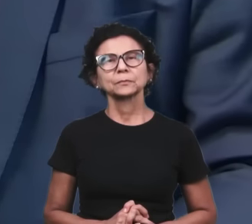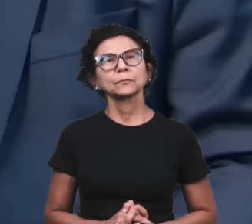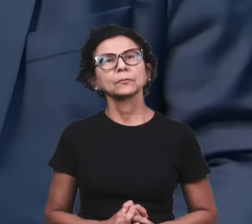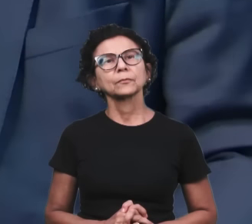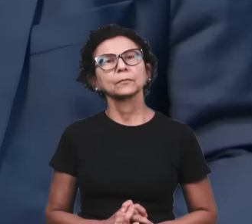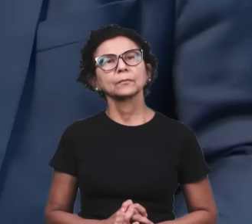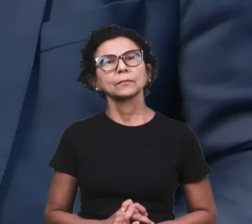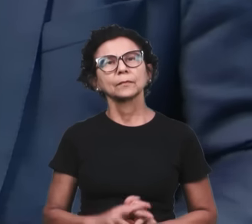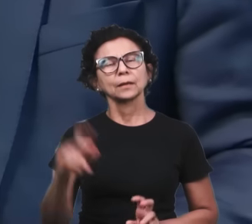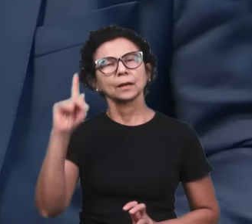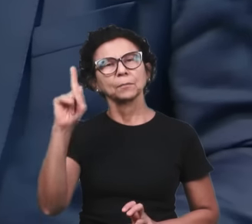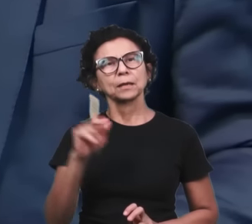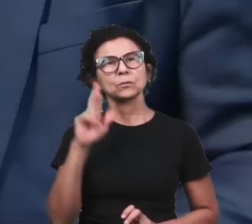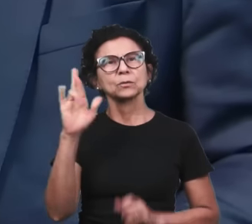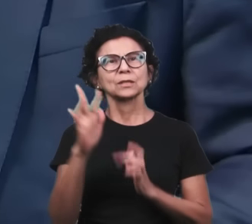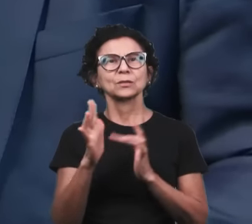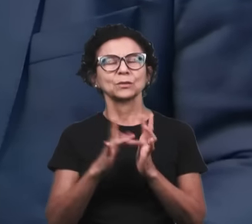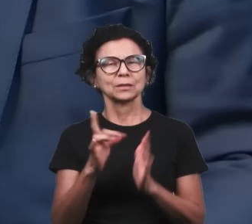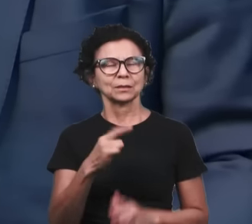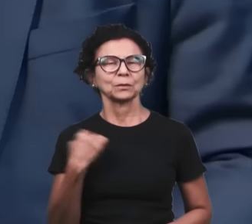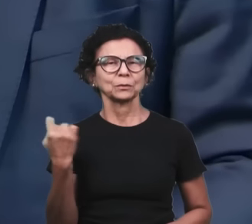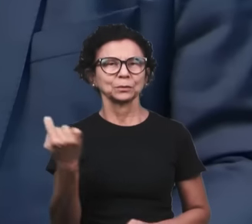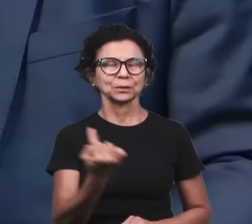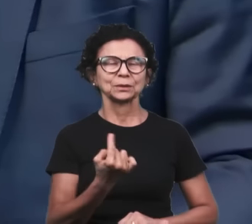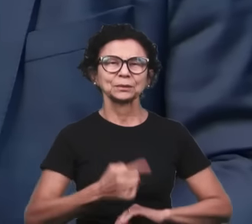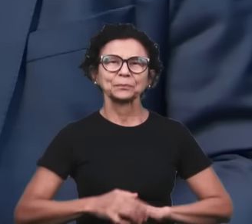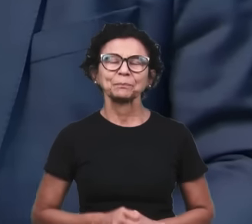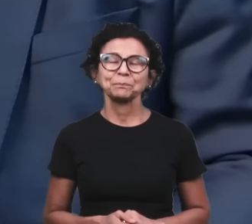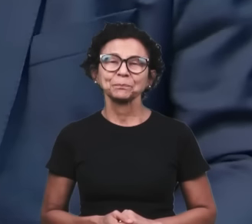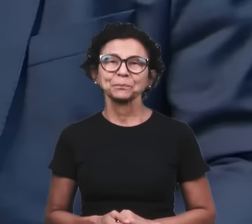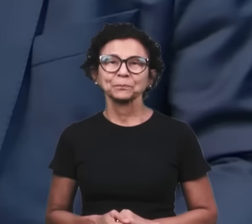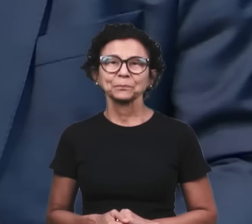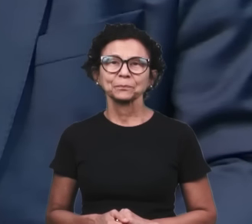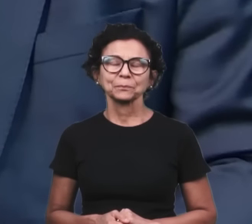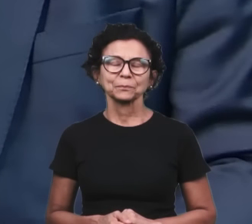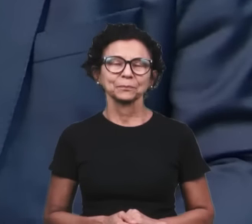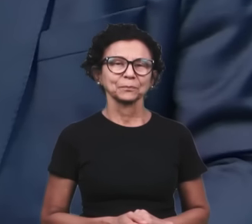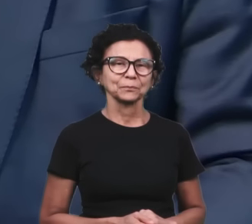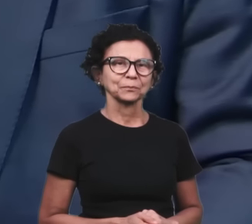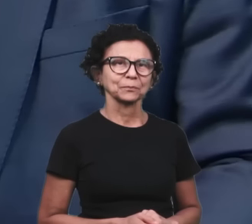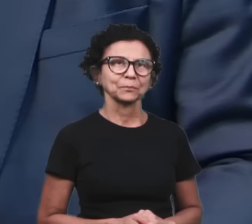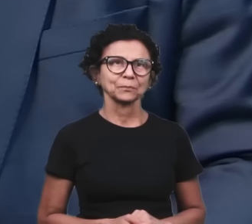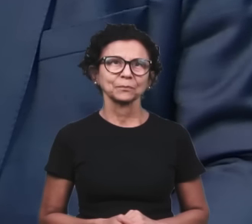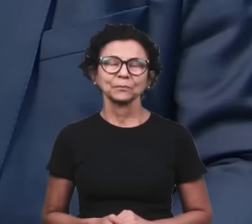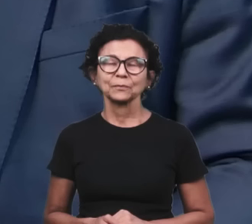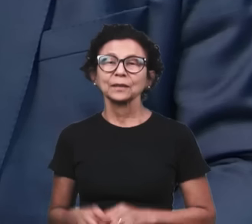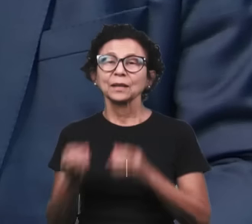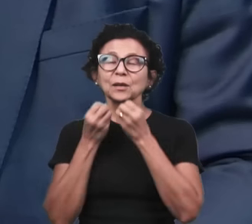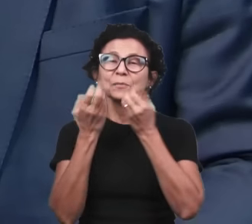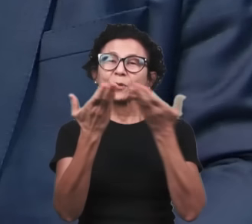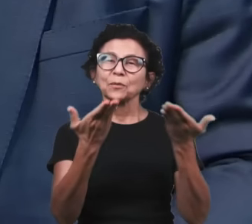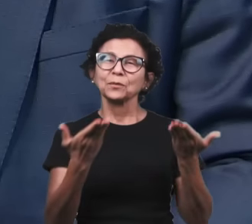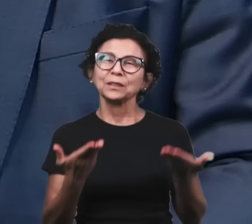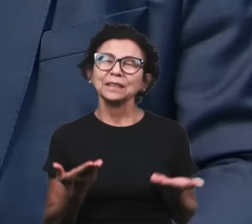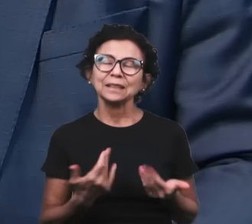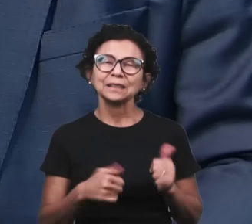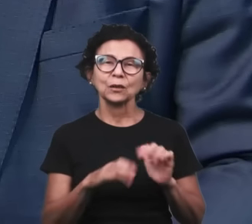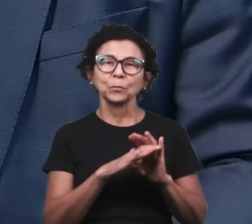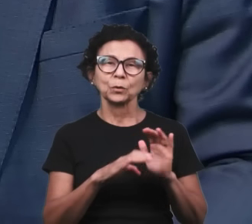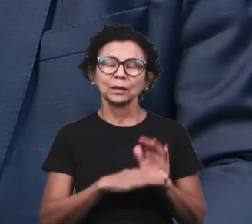Nós saudamos a todos com a paz do Senhor Jesus. Mais uma vez, te damos boas-vindas ao nosso programa, O Chamado